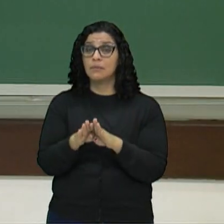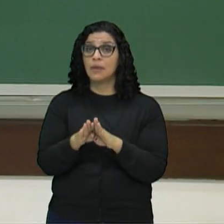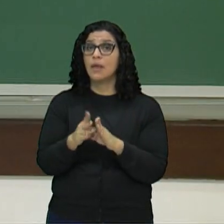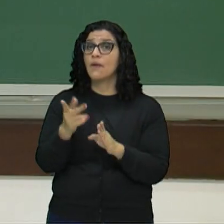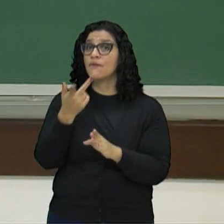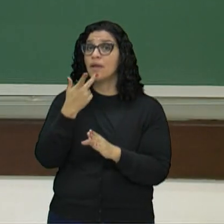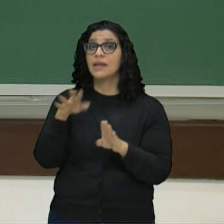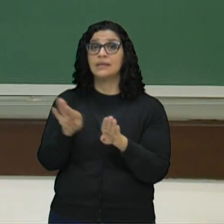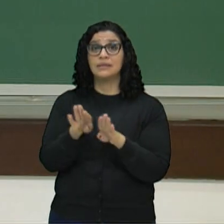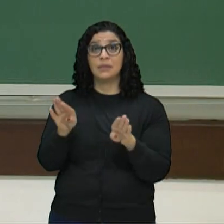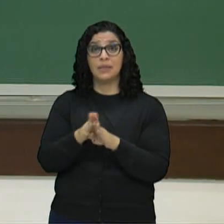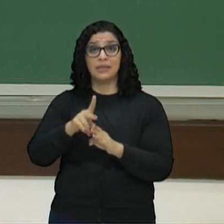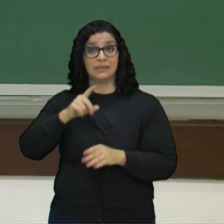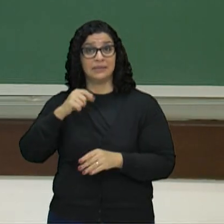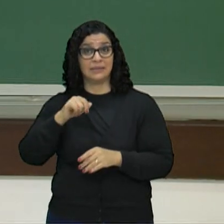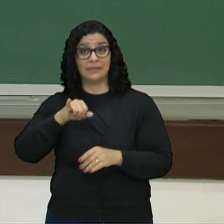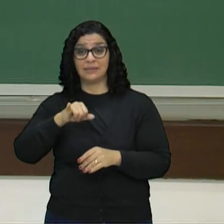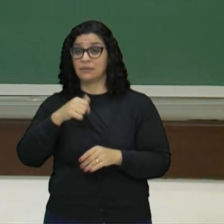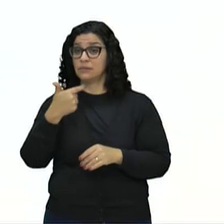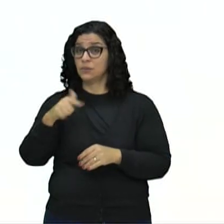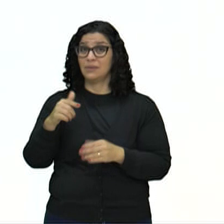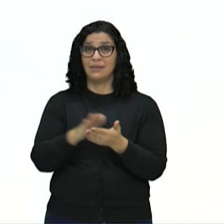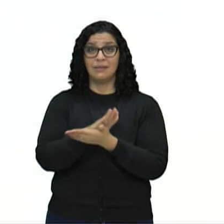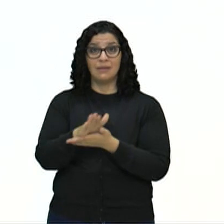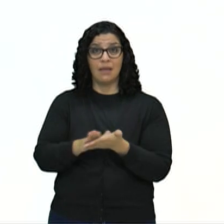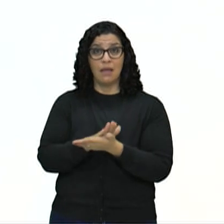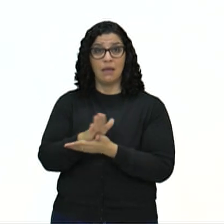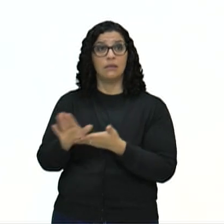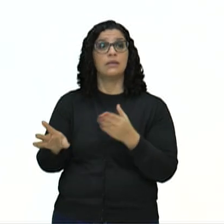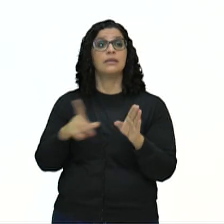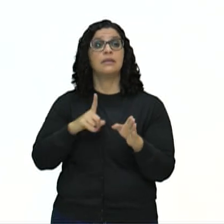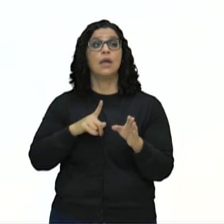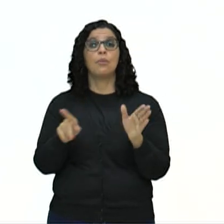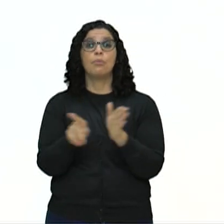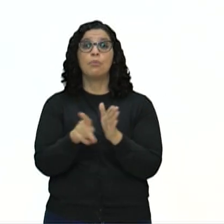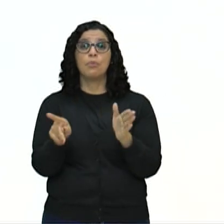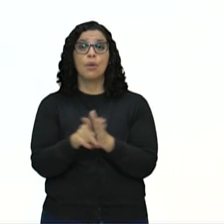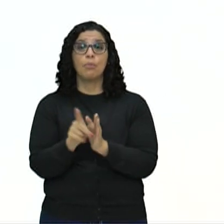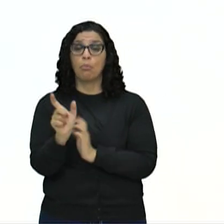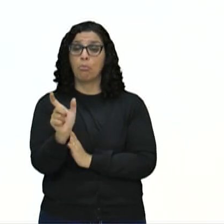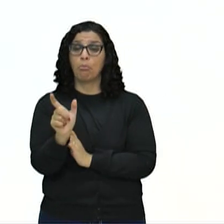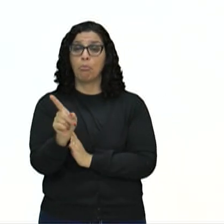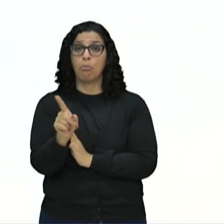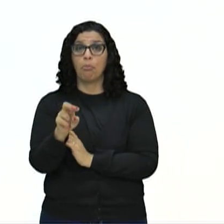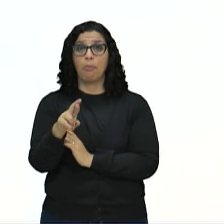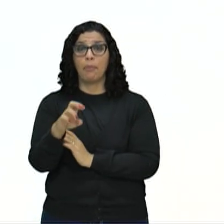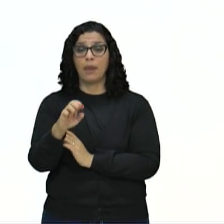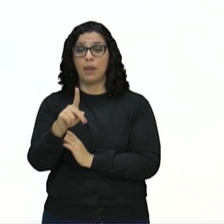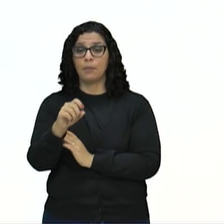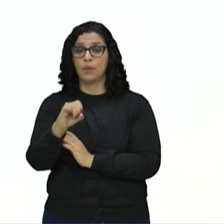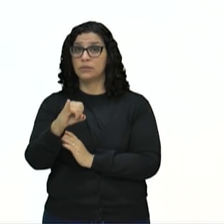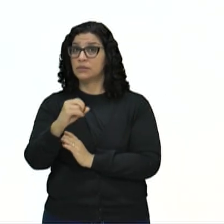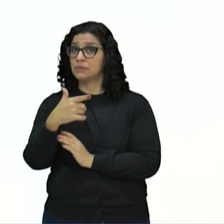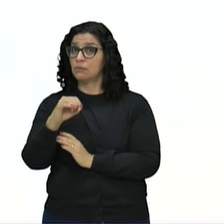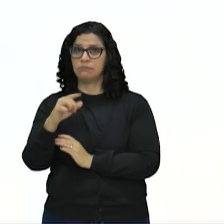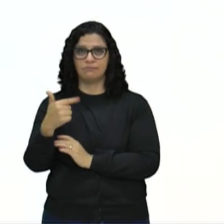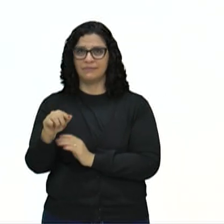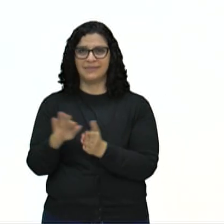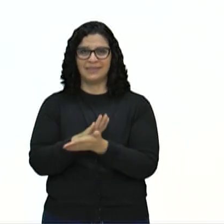exige complemento ou seja, exige complemento sem preposição.